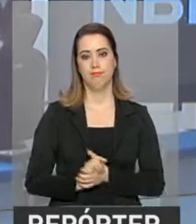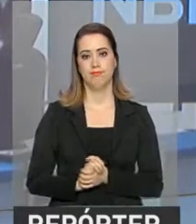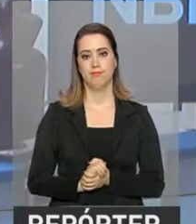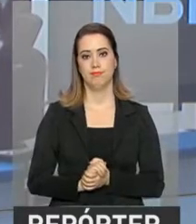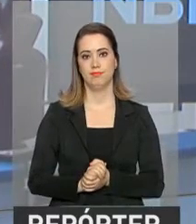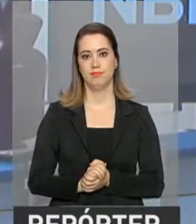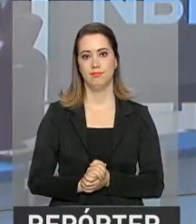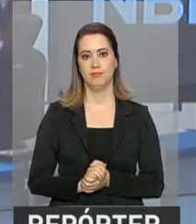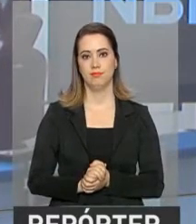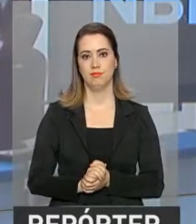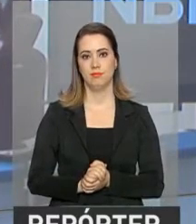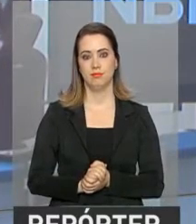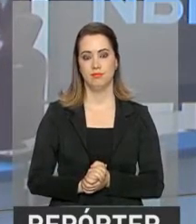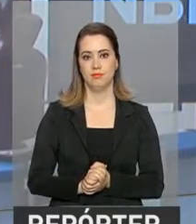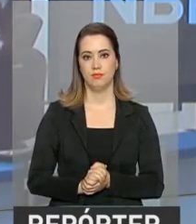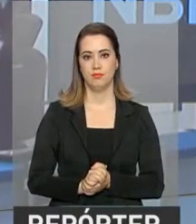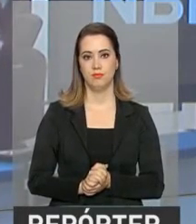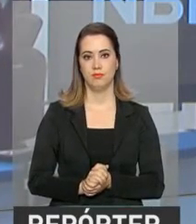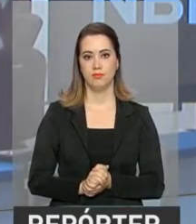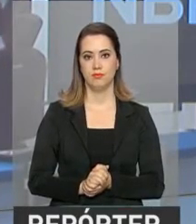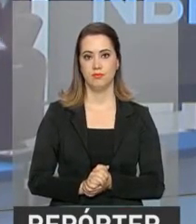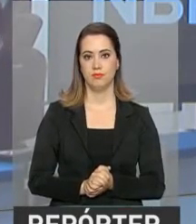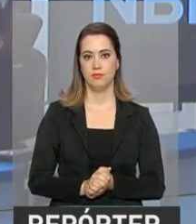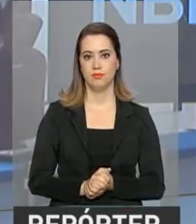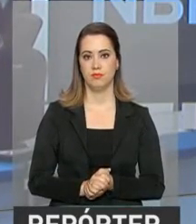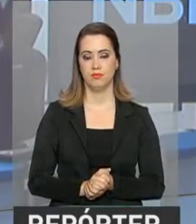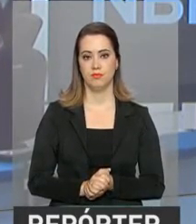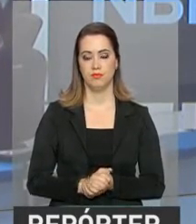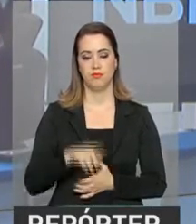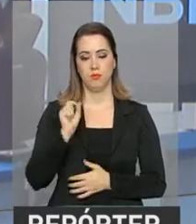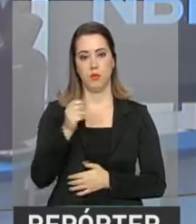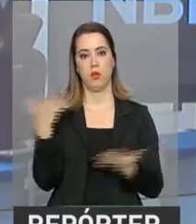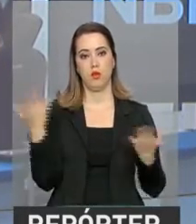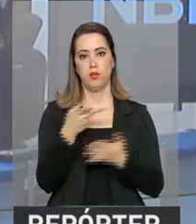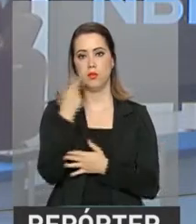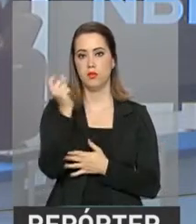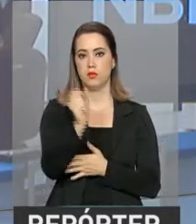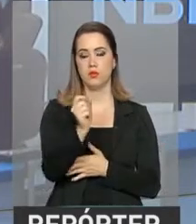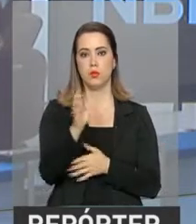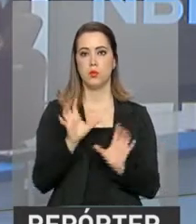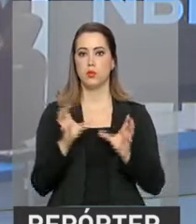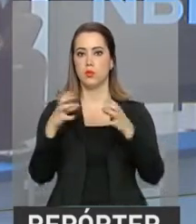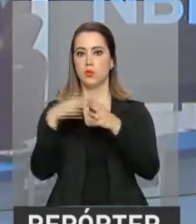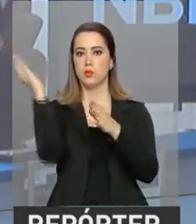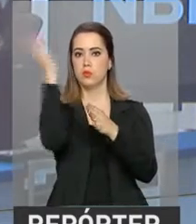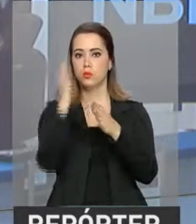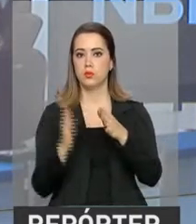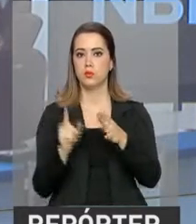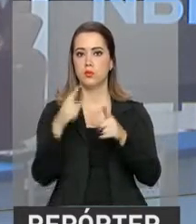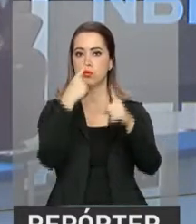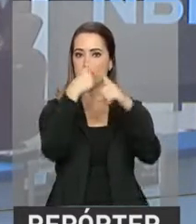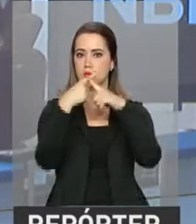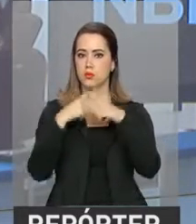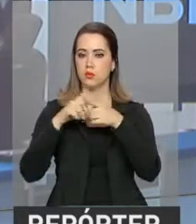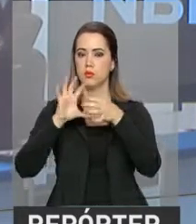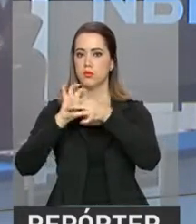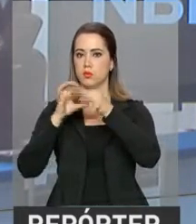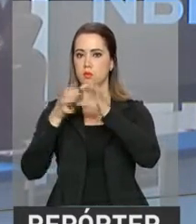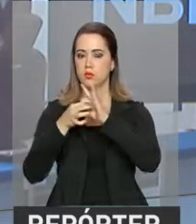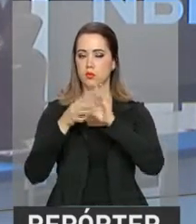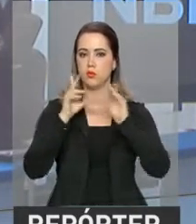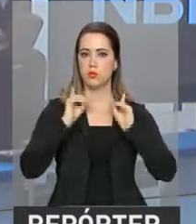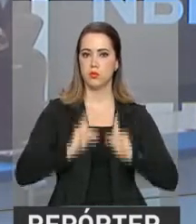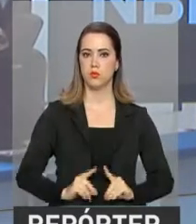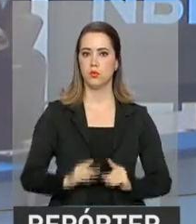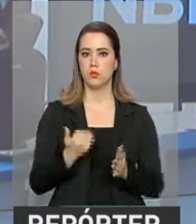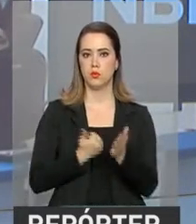aê vamos falar agora sobre a delegação brasileira que vai disputar os jogos paralímpicos do rio 2007 a partir do